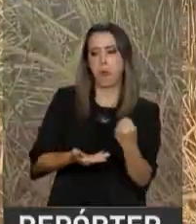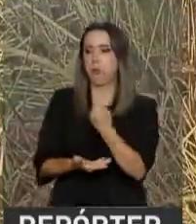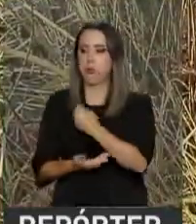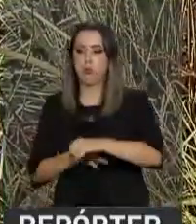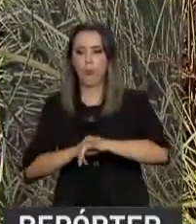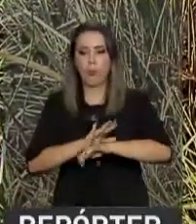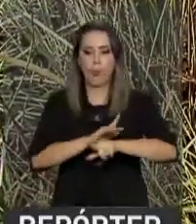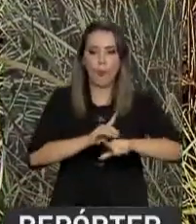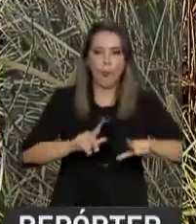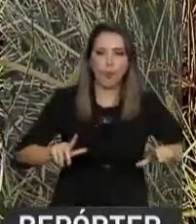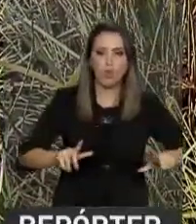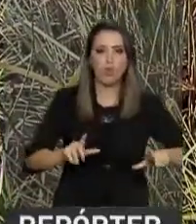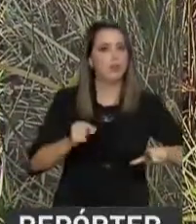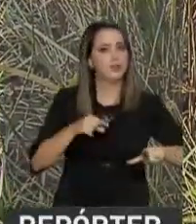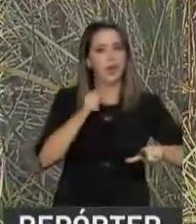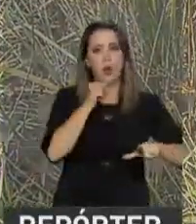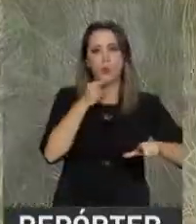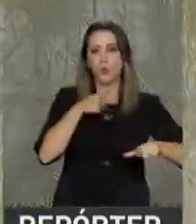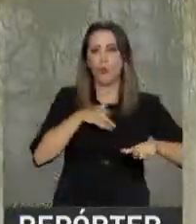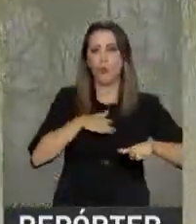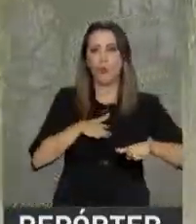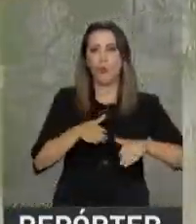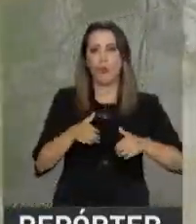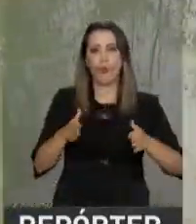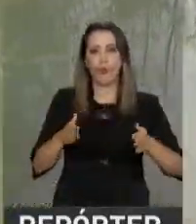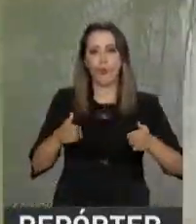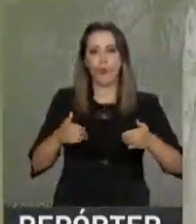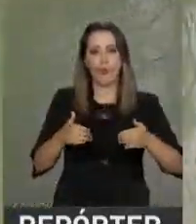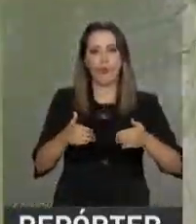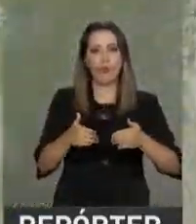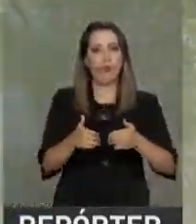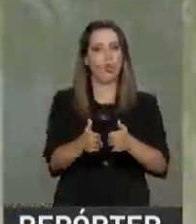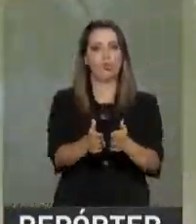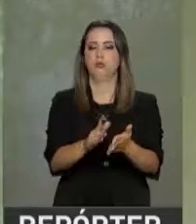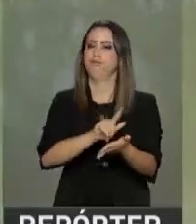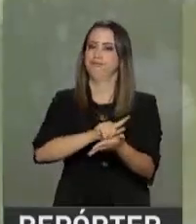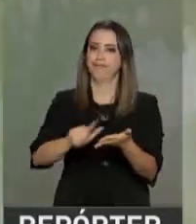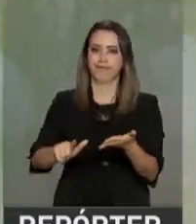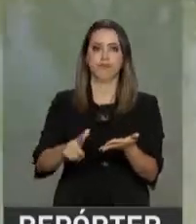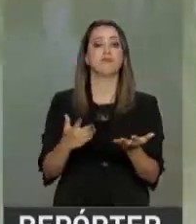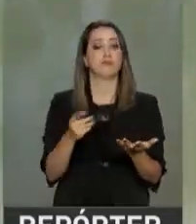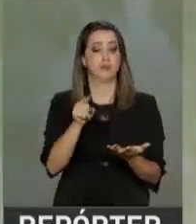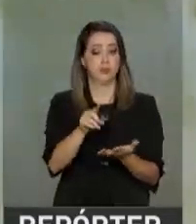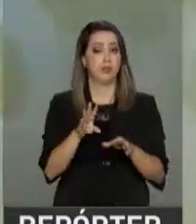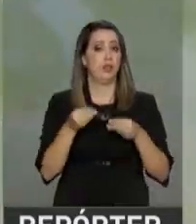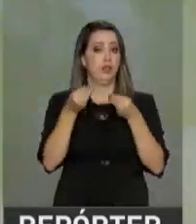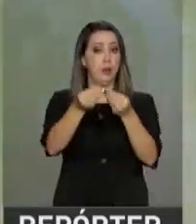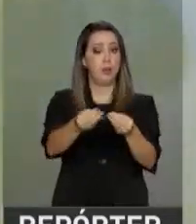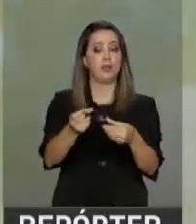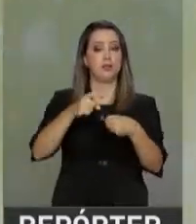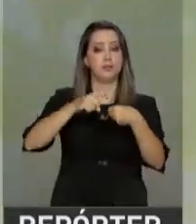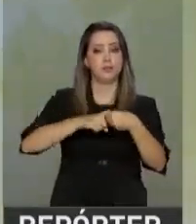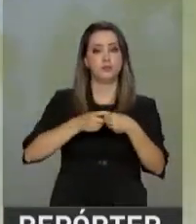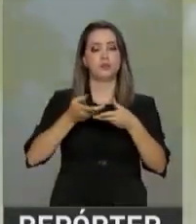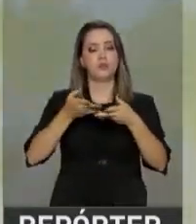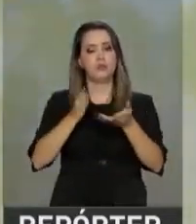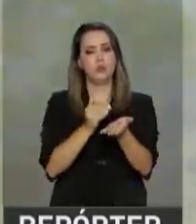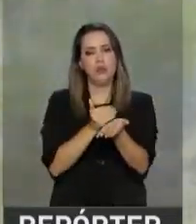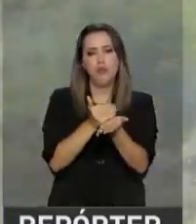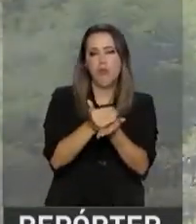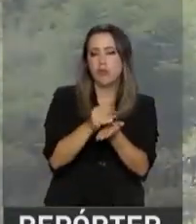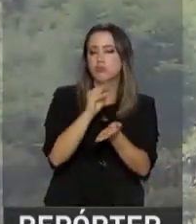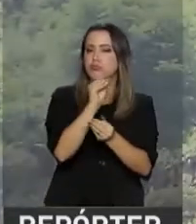significa menos fontes de água doce top para o nosso consumo e para garantir a recuperação de nascente em